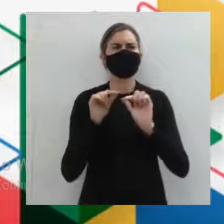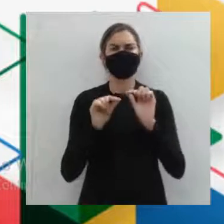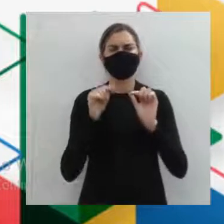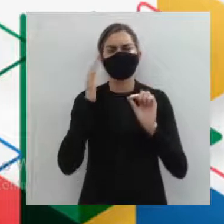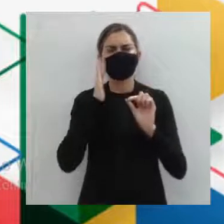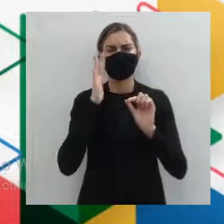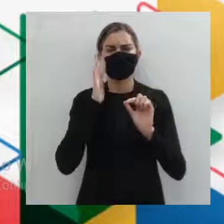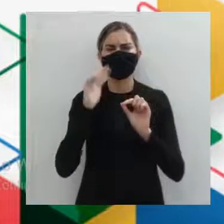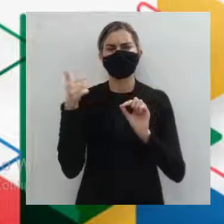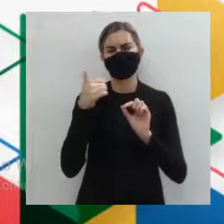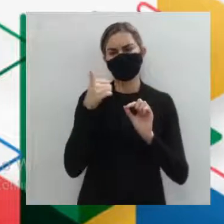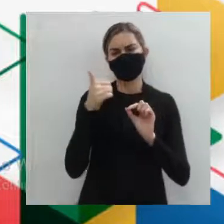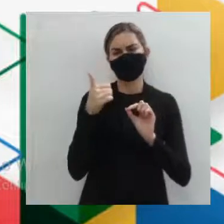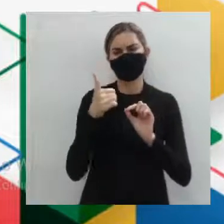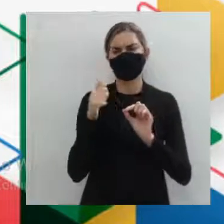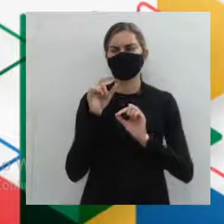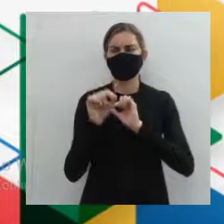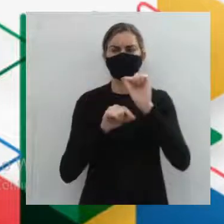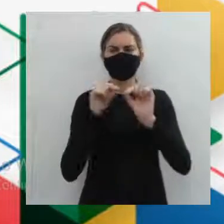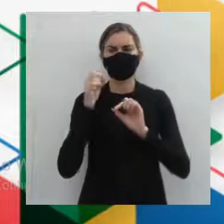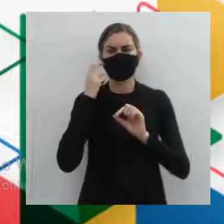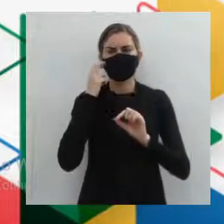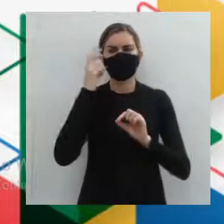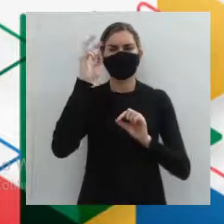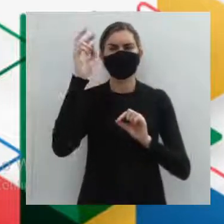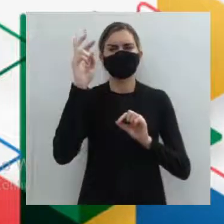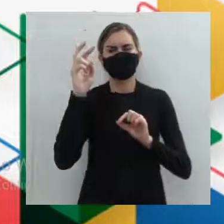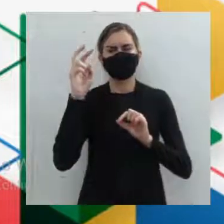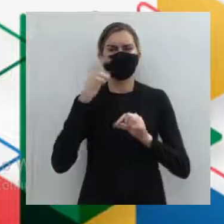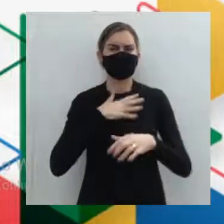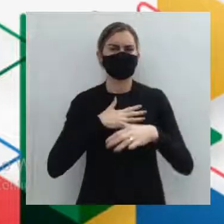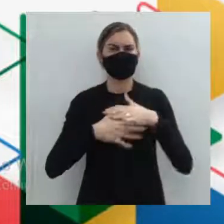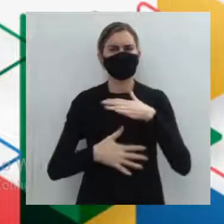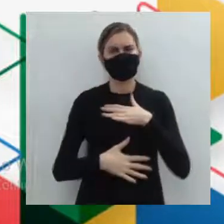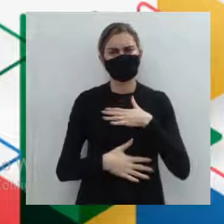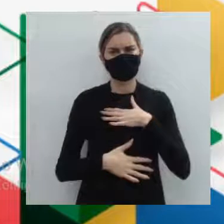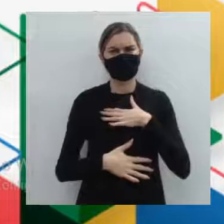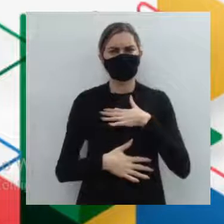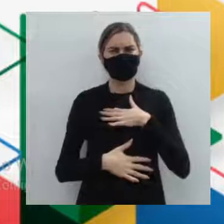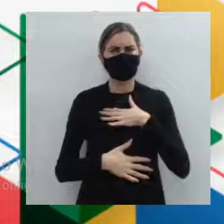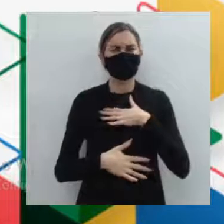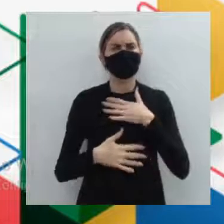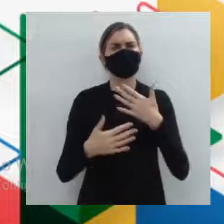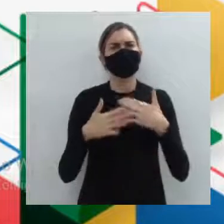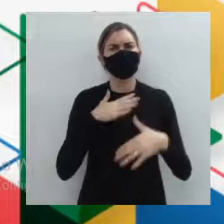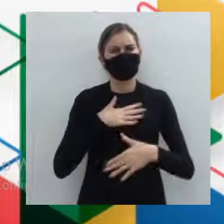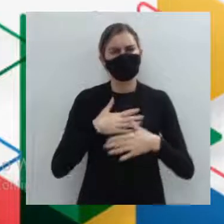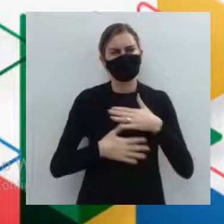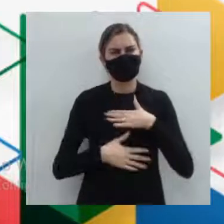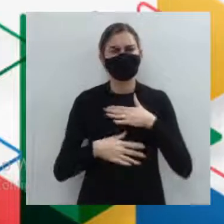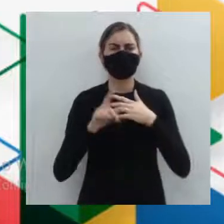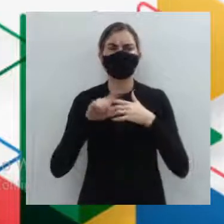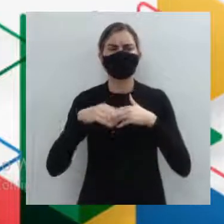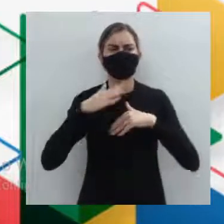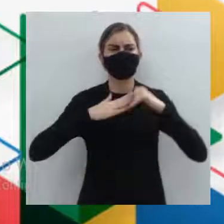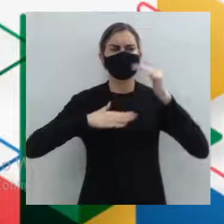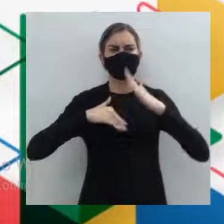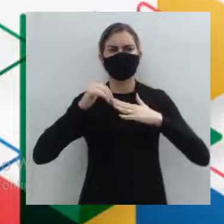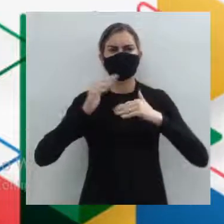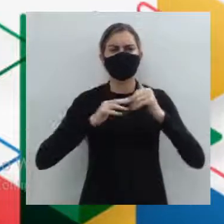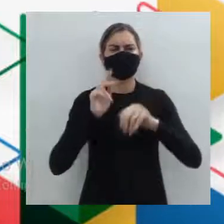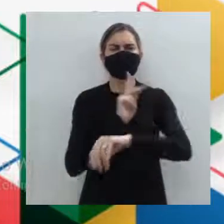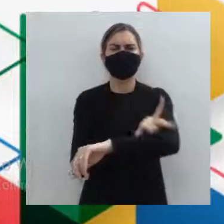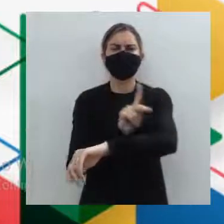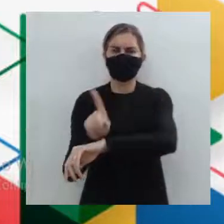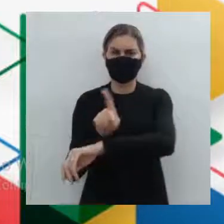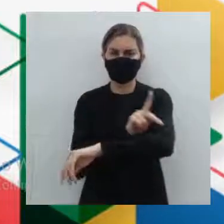Vamos entender primeiro o que é cultura corporal. Cultura corporal é uma prática